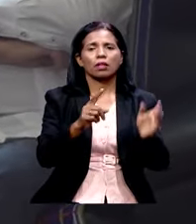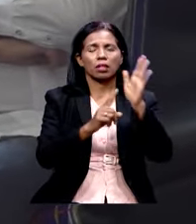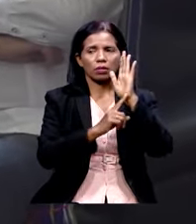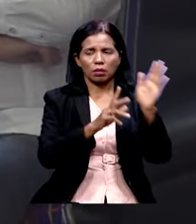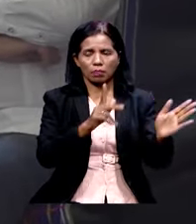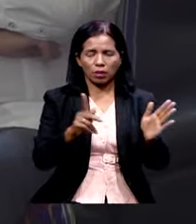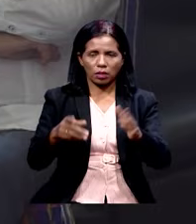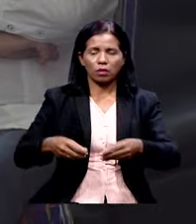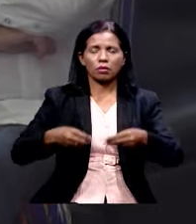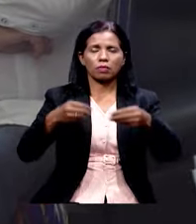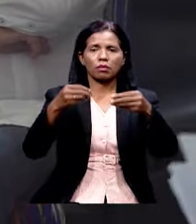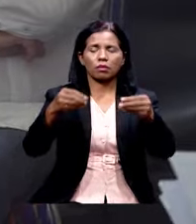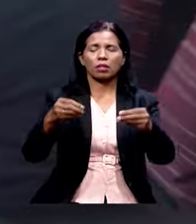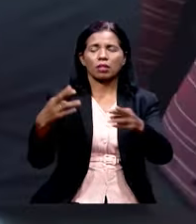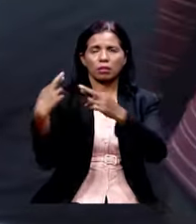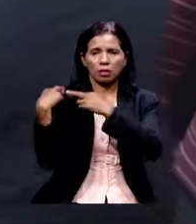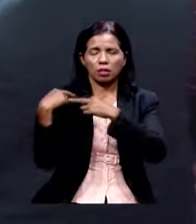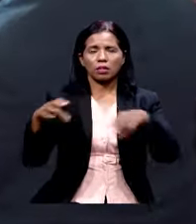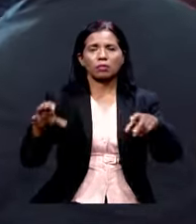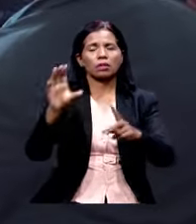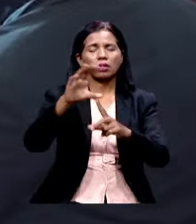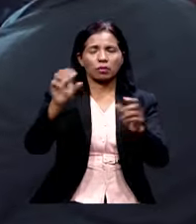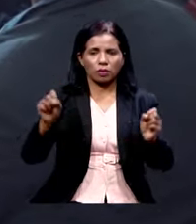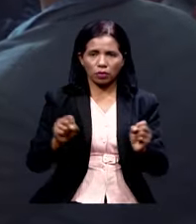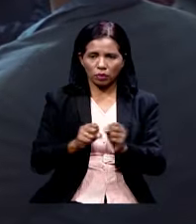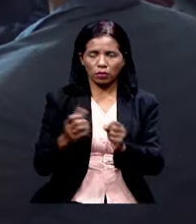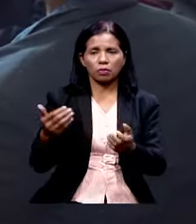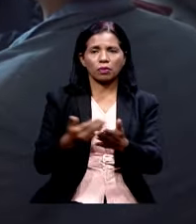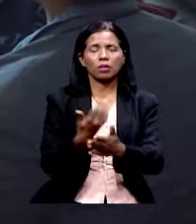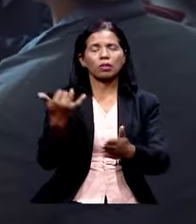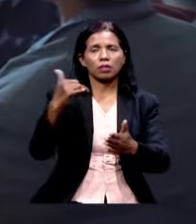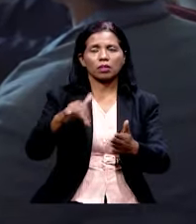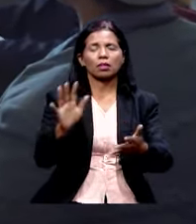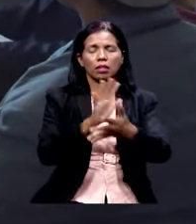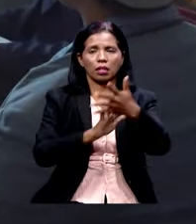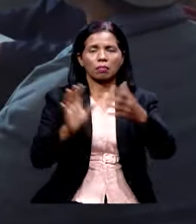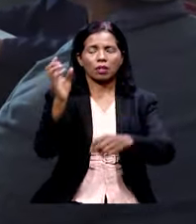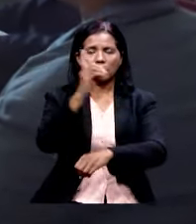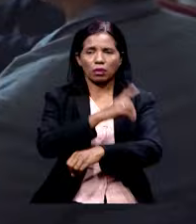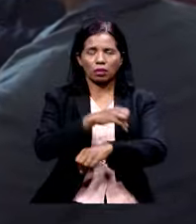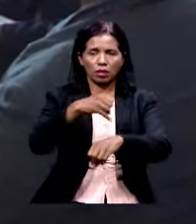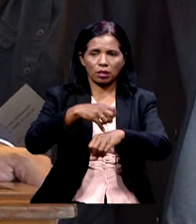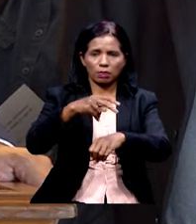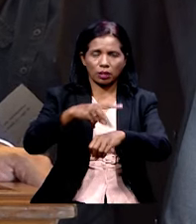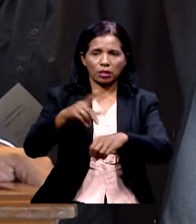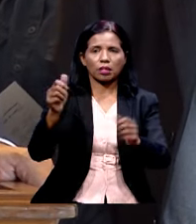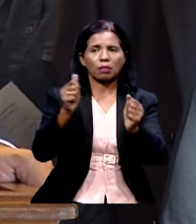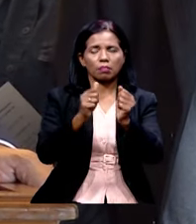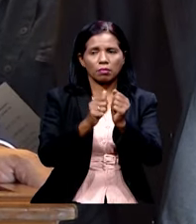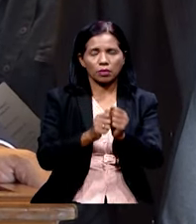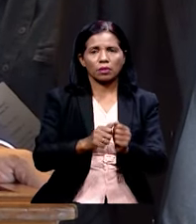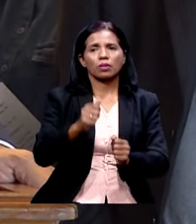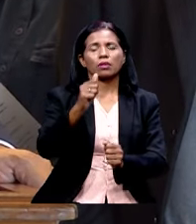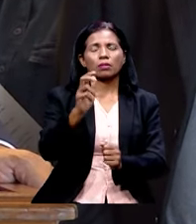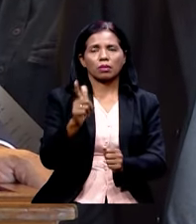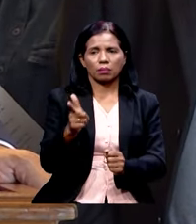plano tomada de posse do chefe suco eleito Sira, numa comemoração louro proclamação independência badala Hatun Loresingualo.